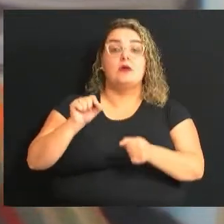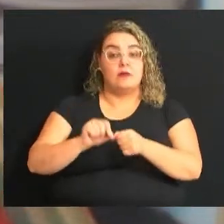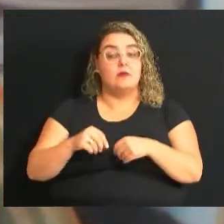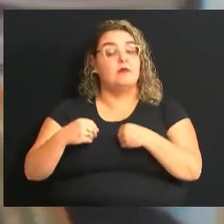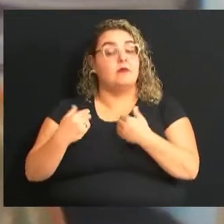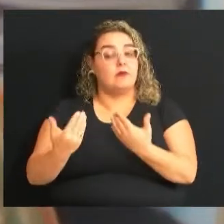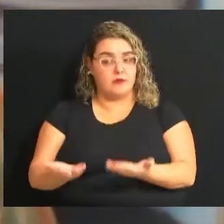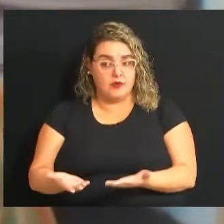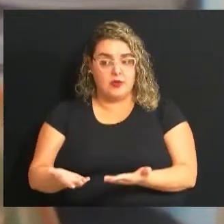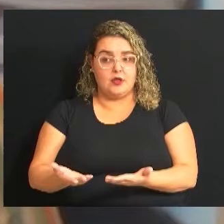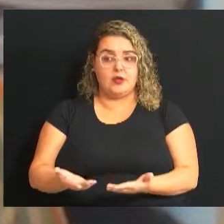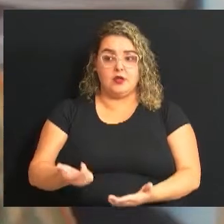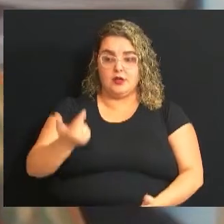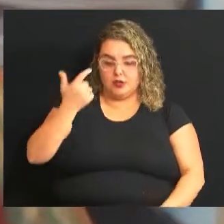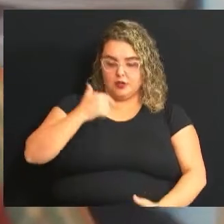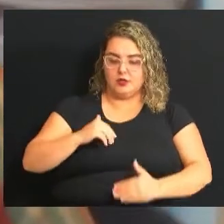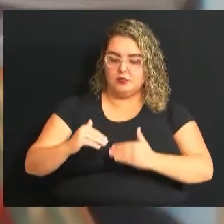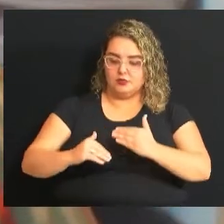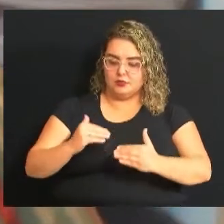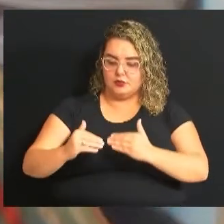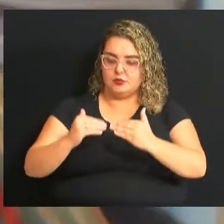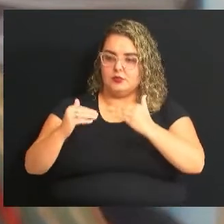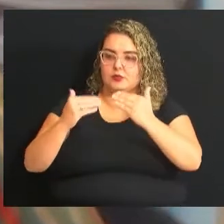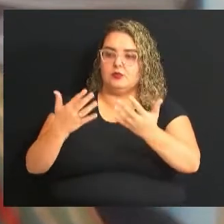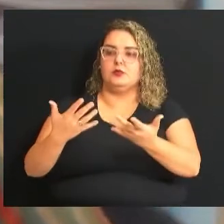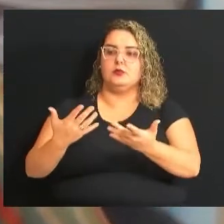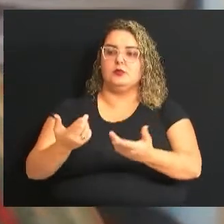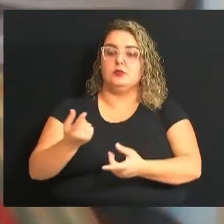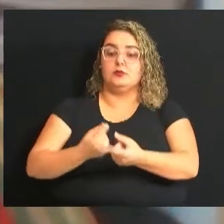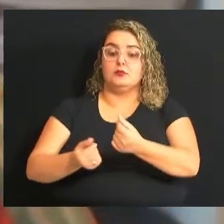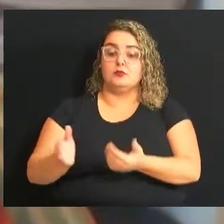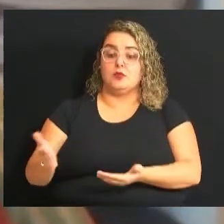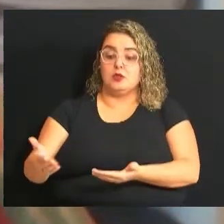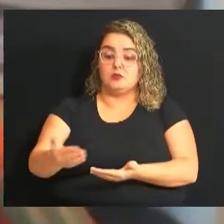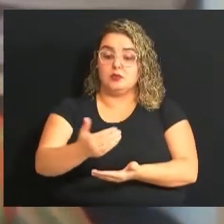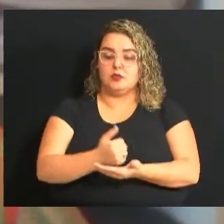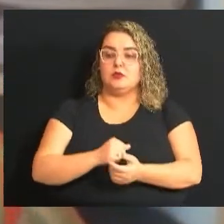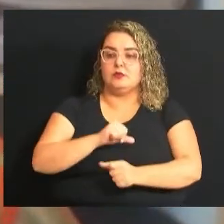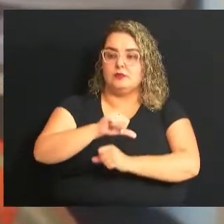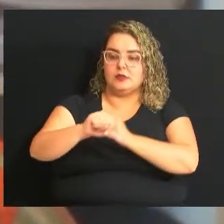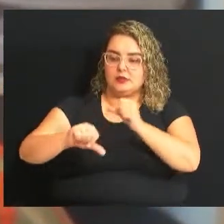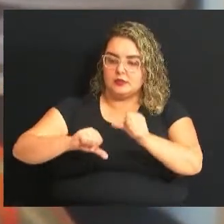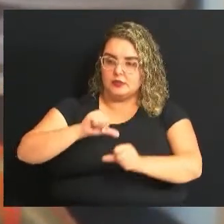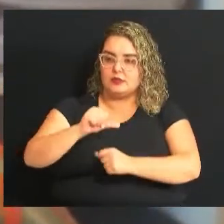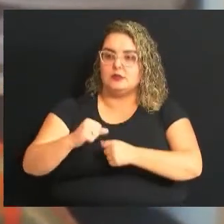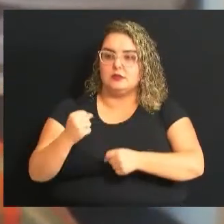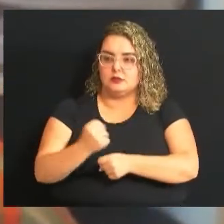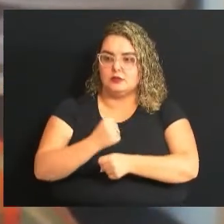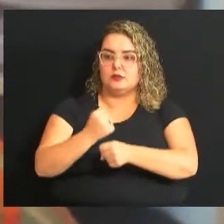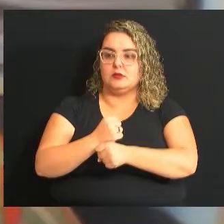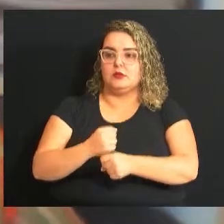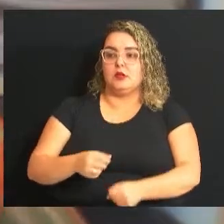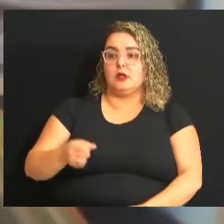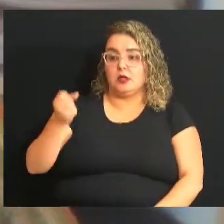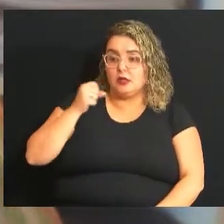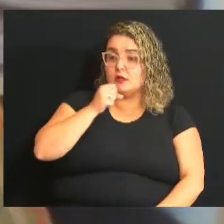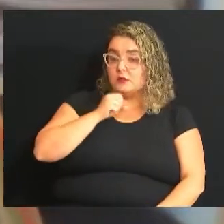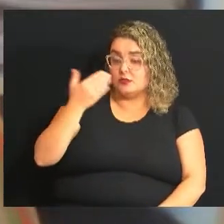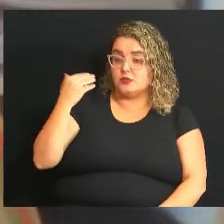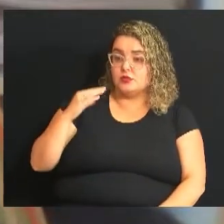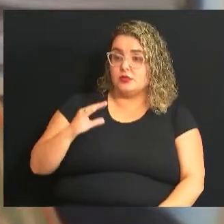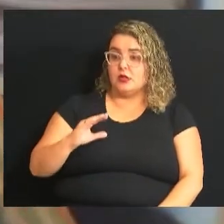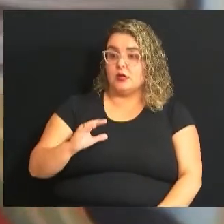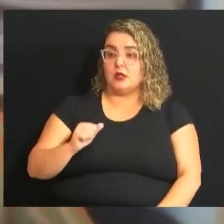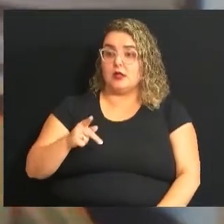ele progressivamente ele vai angariando fundos e vai transformando a antiga capela Melchior,